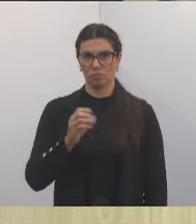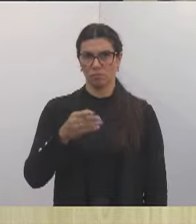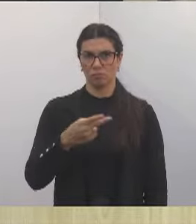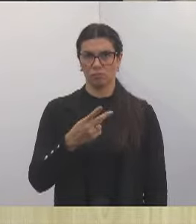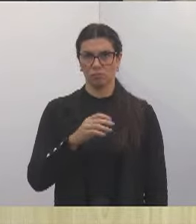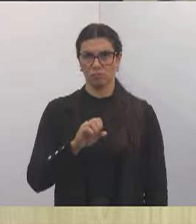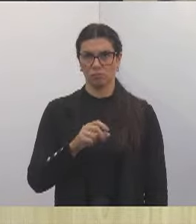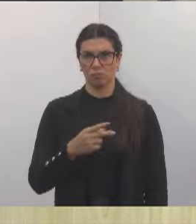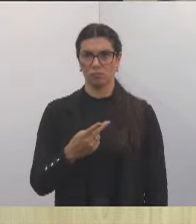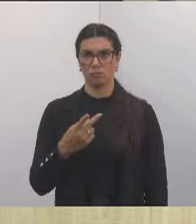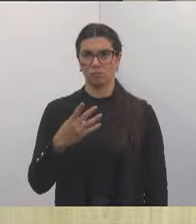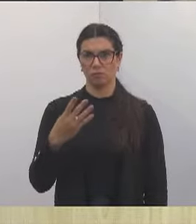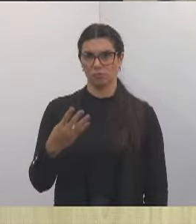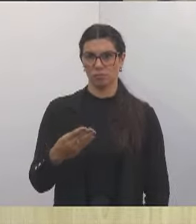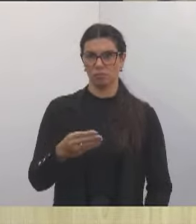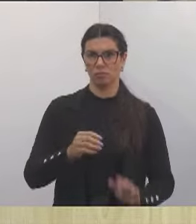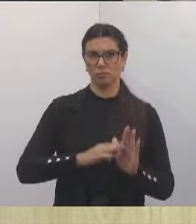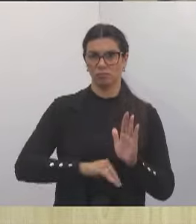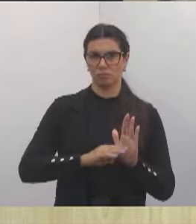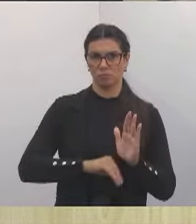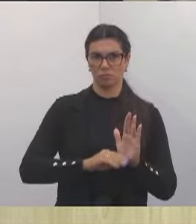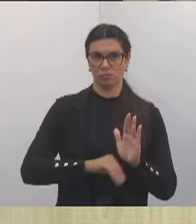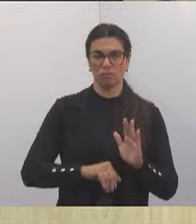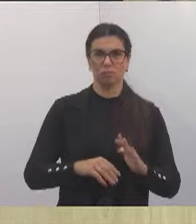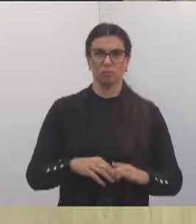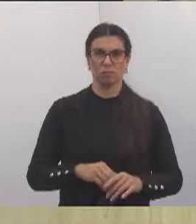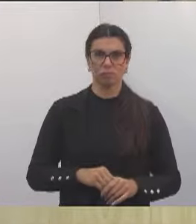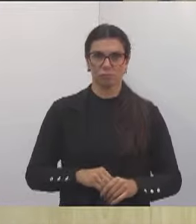60/2024 foram retirados pelos autores.